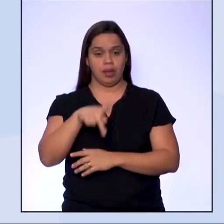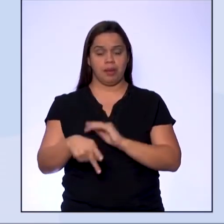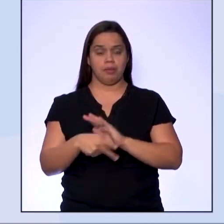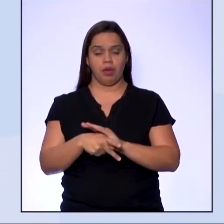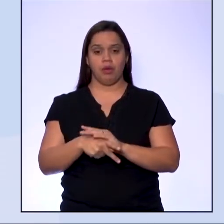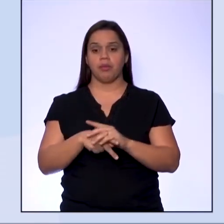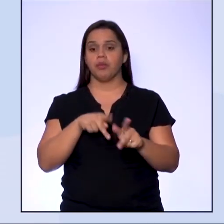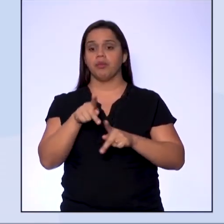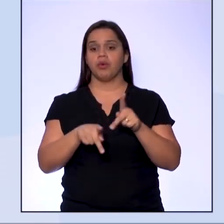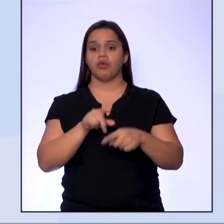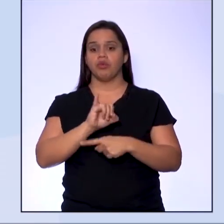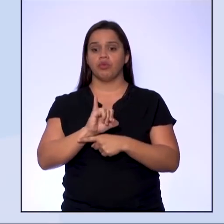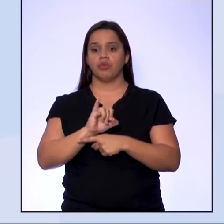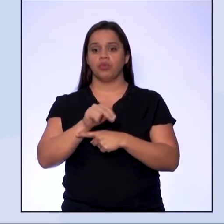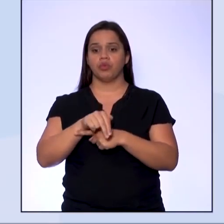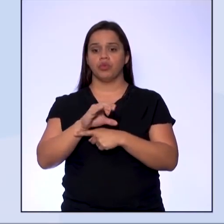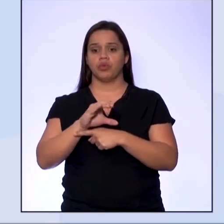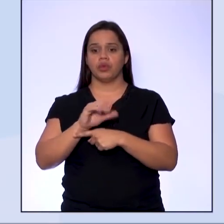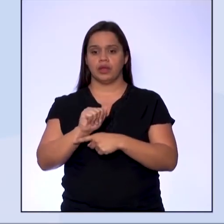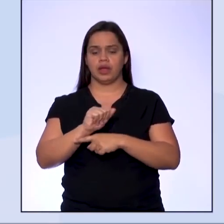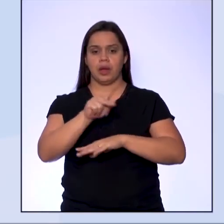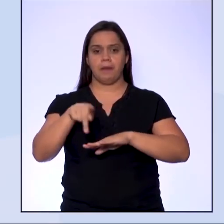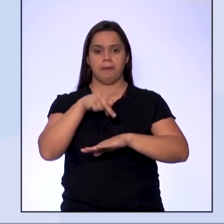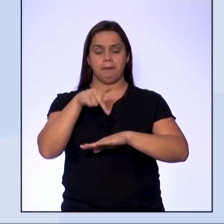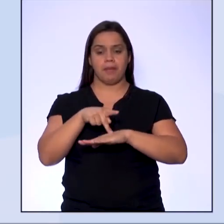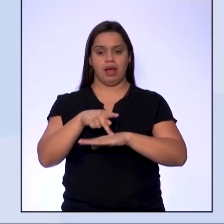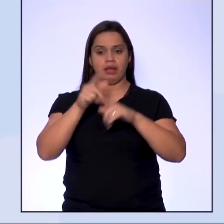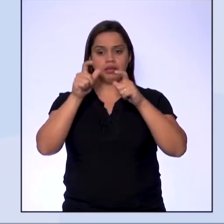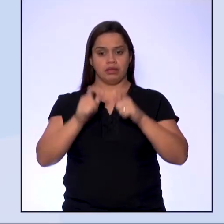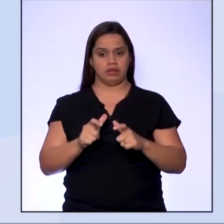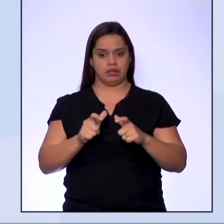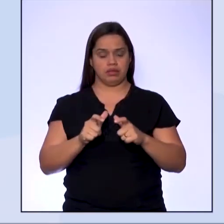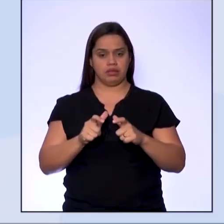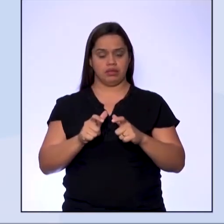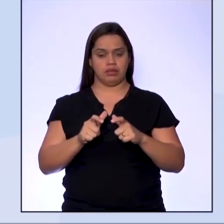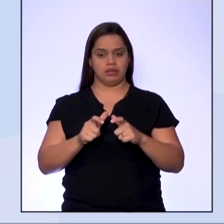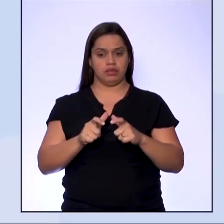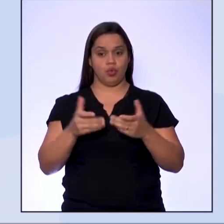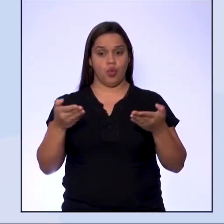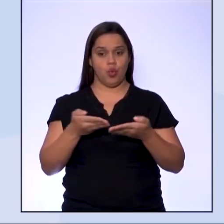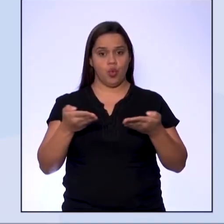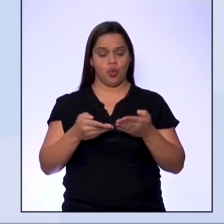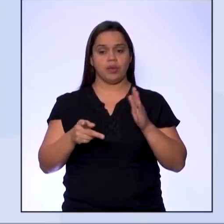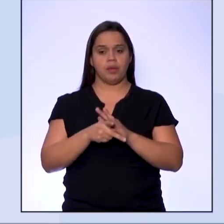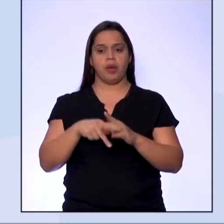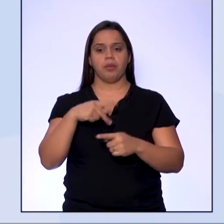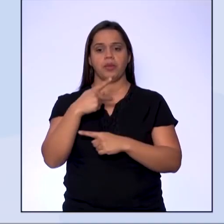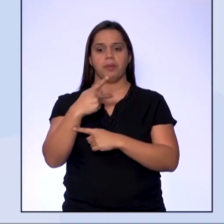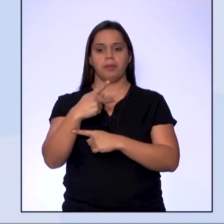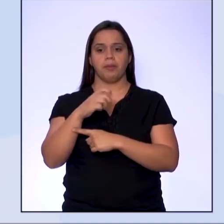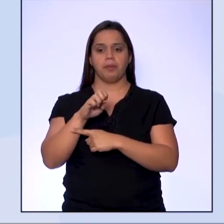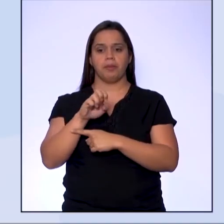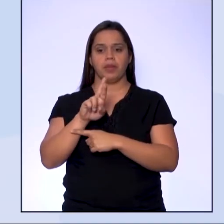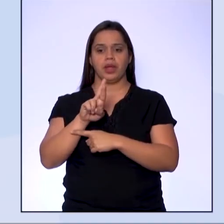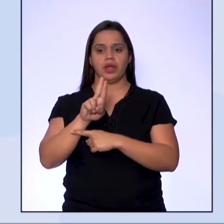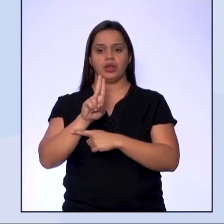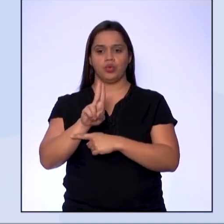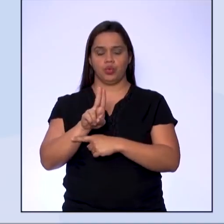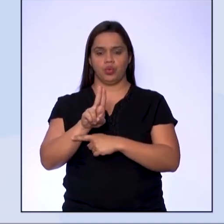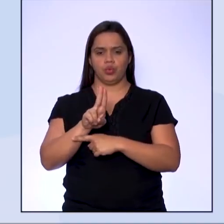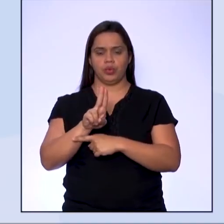na tela novamente as imagens. Então nós temos aí a imagem 1, que ela mostra aí a região, a cidade, né, de Machu Picchu. Então